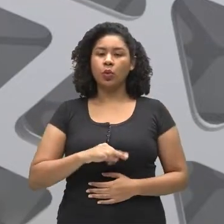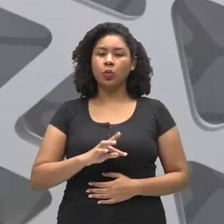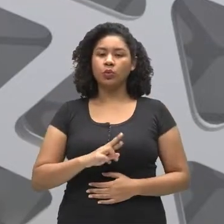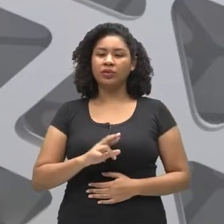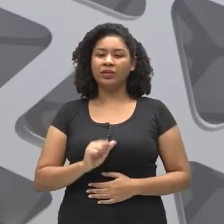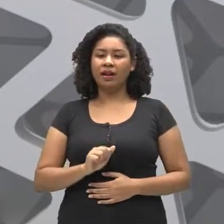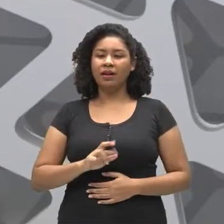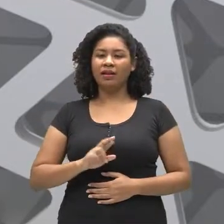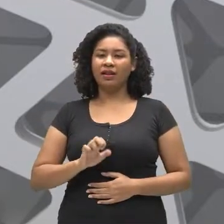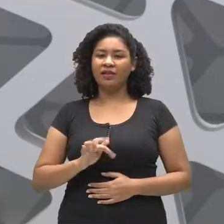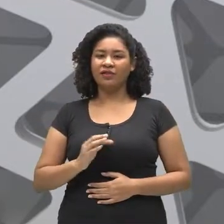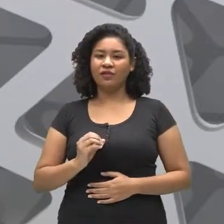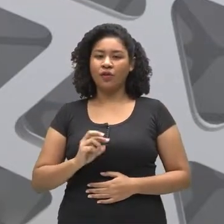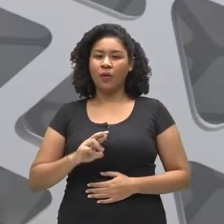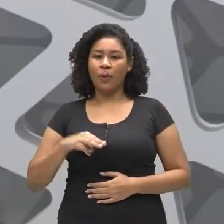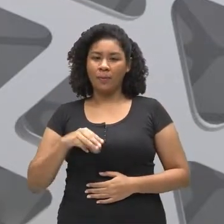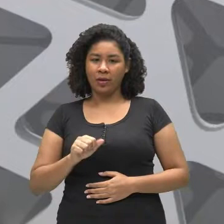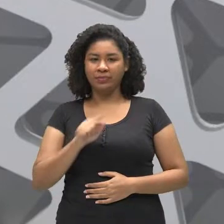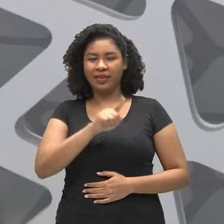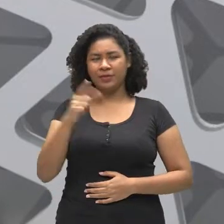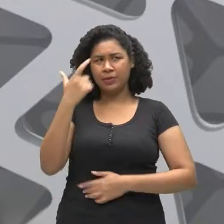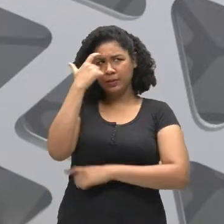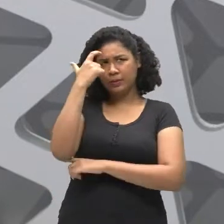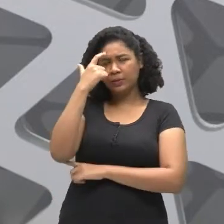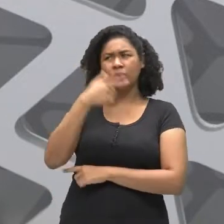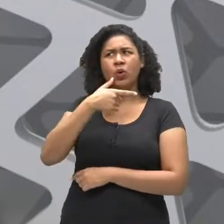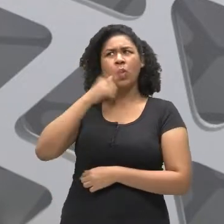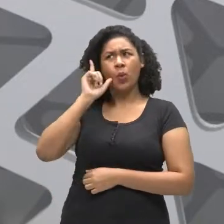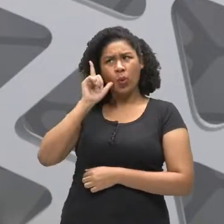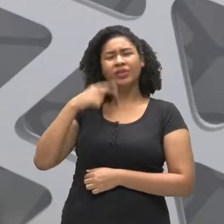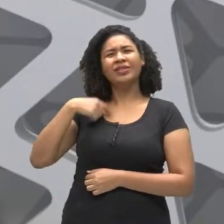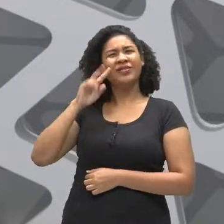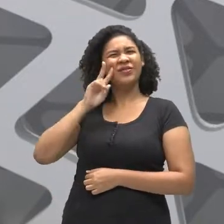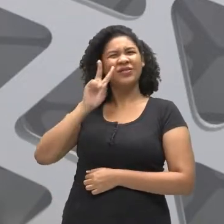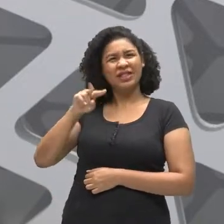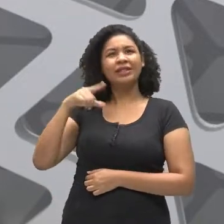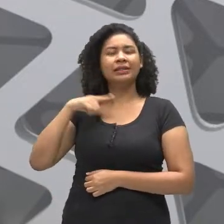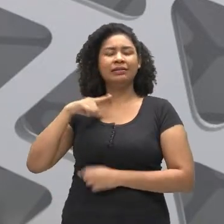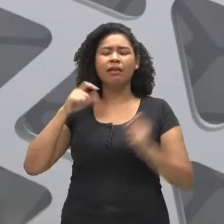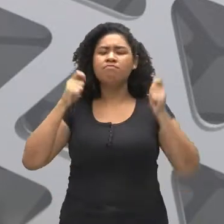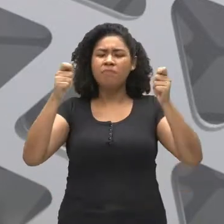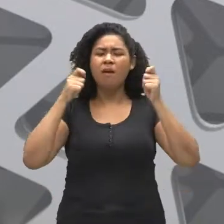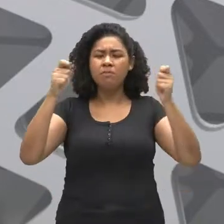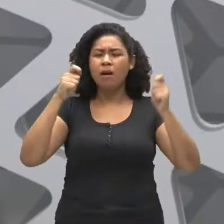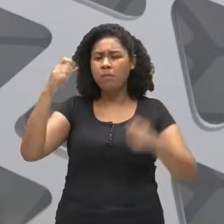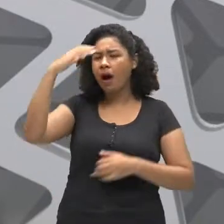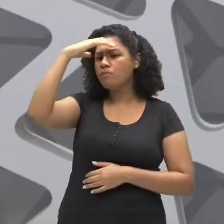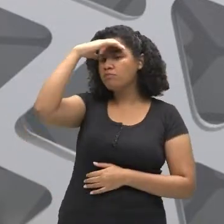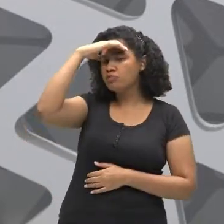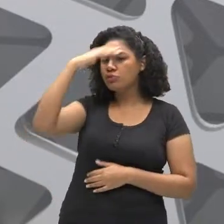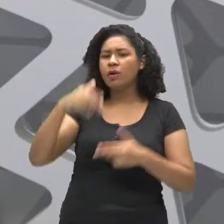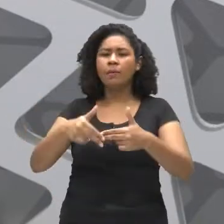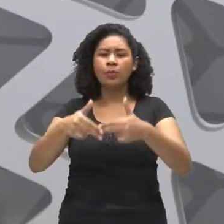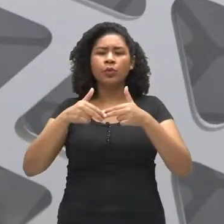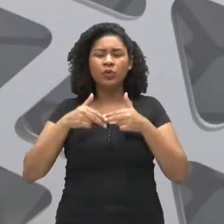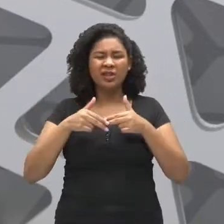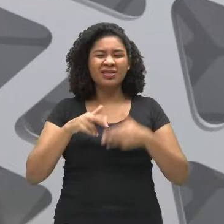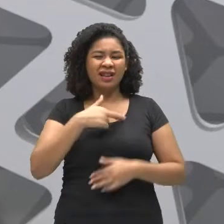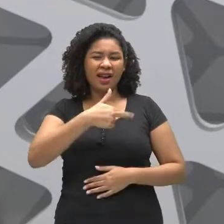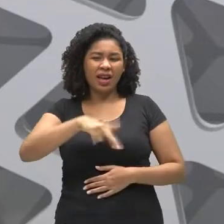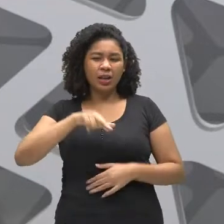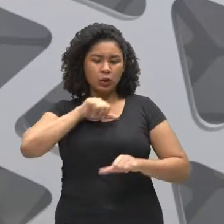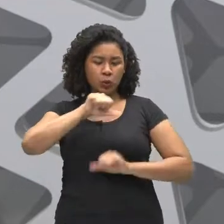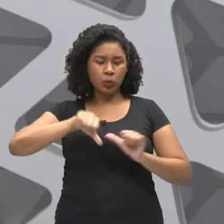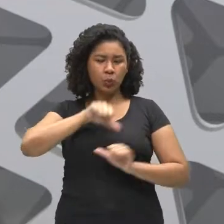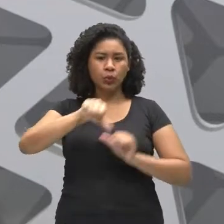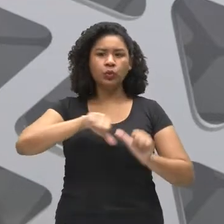vimos a reforma religiosa. Nós já sabemos que por conta dela há uma grande mudança nesse sistema religioso que até